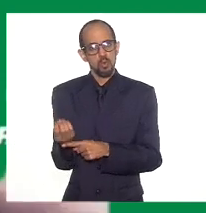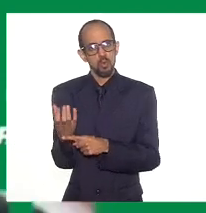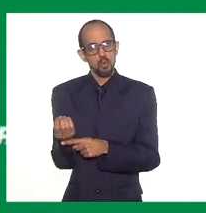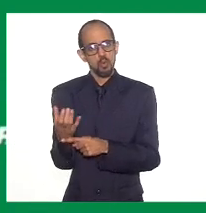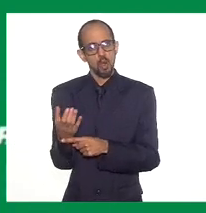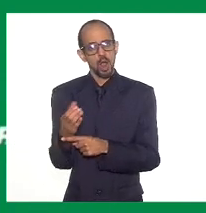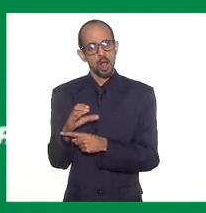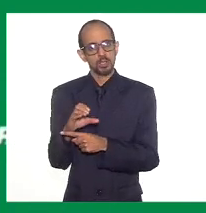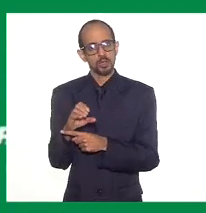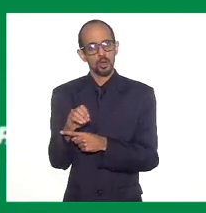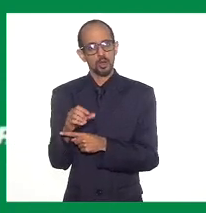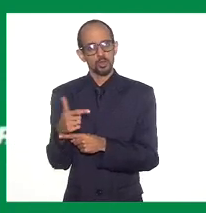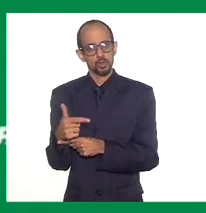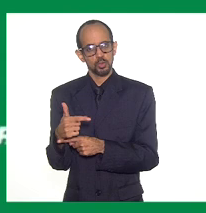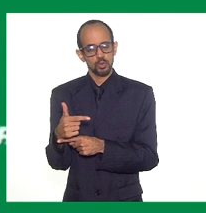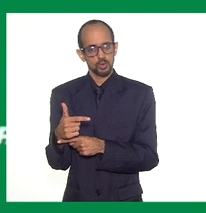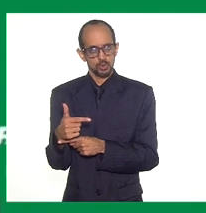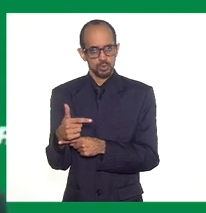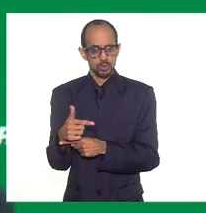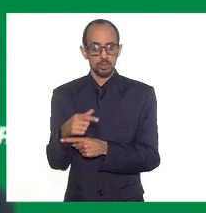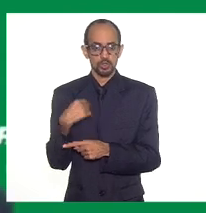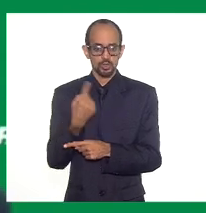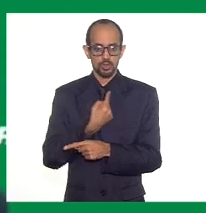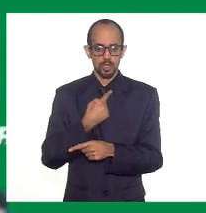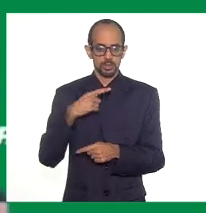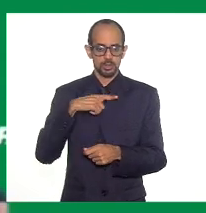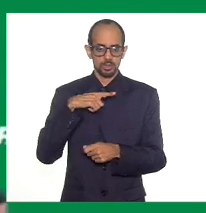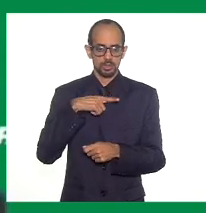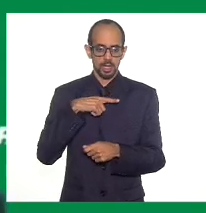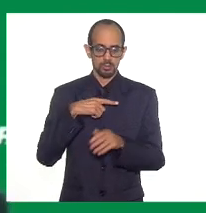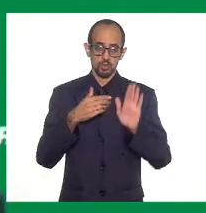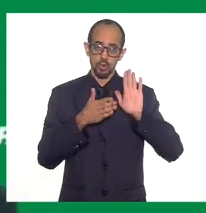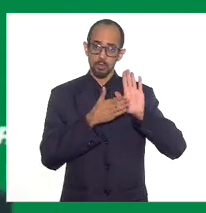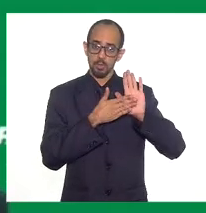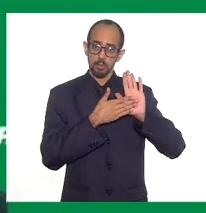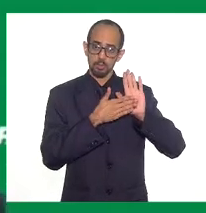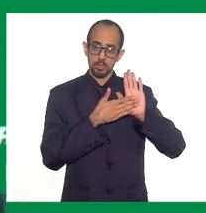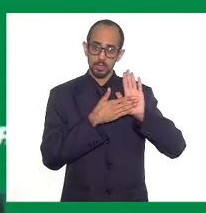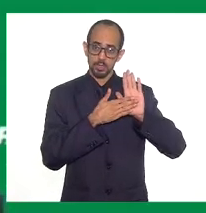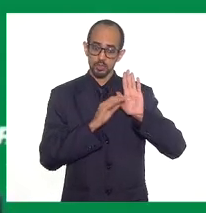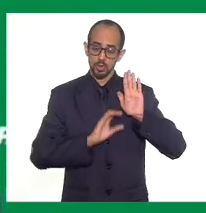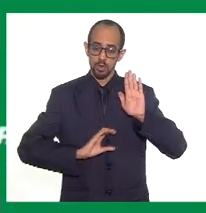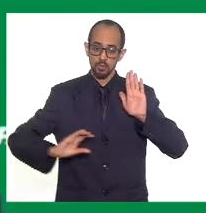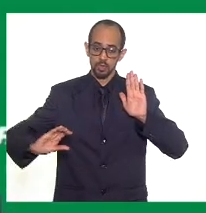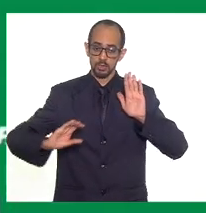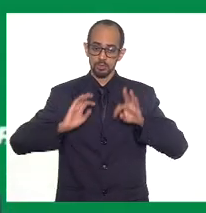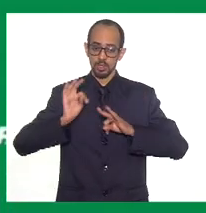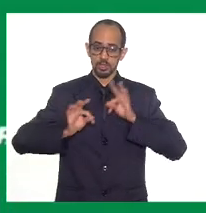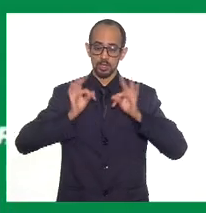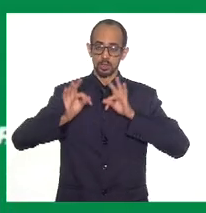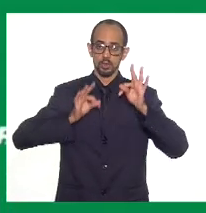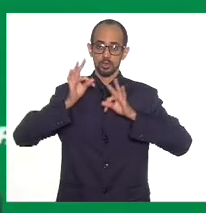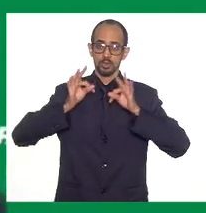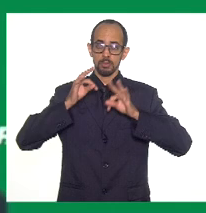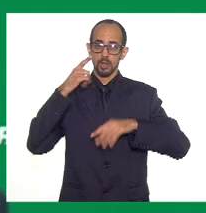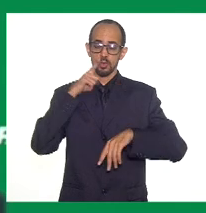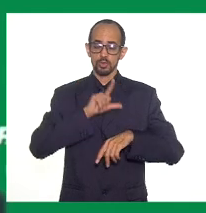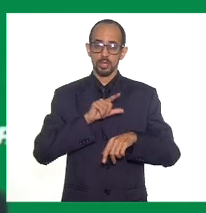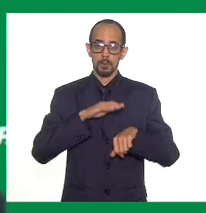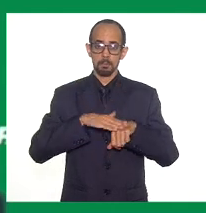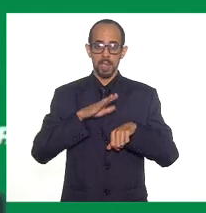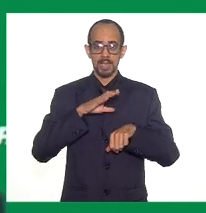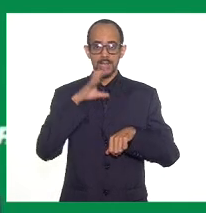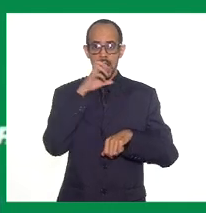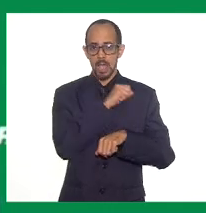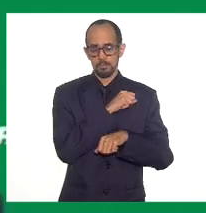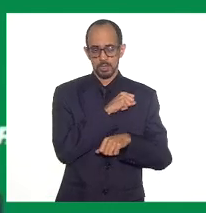com a descarbonização das nossas operações e com investimento em tecnologia para aumentar a nossa eficiência, ao mesmo